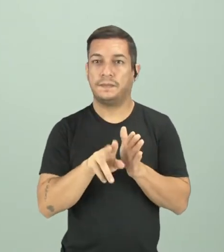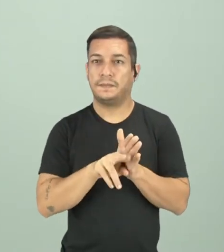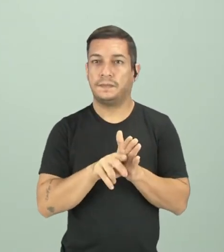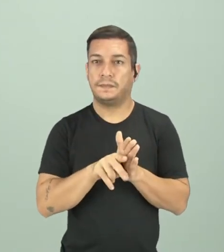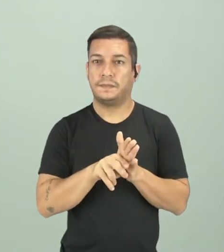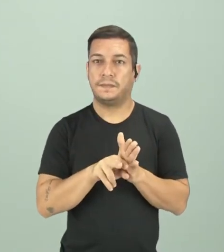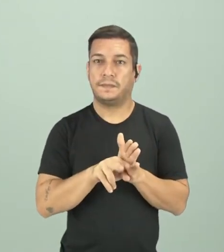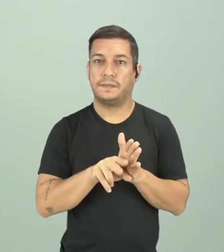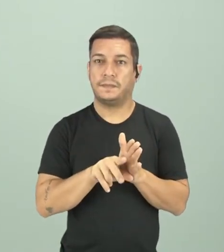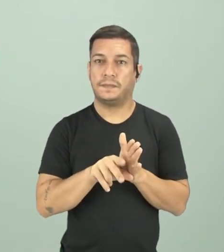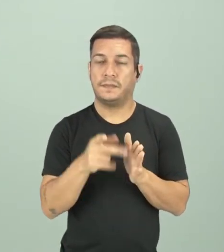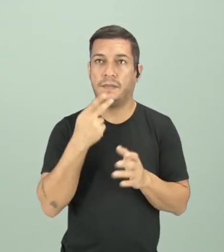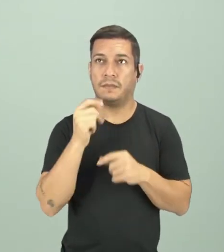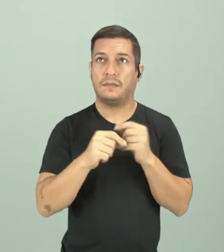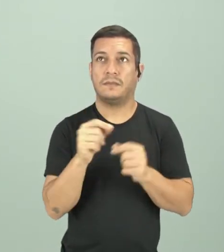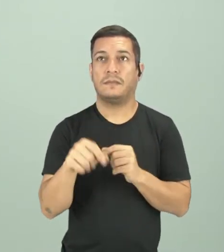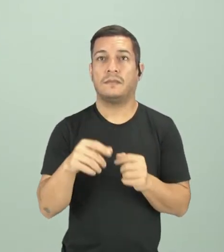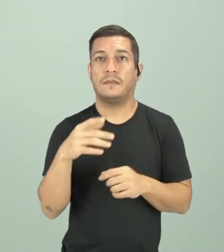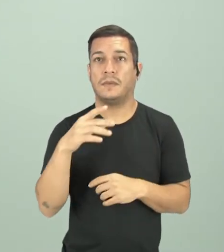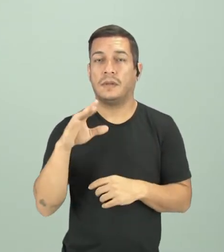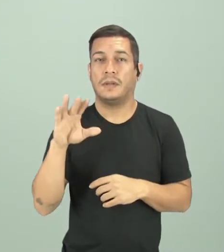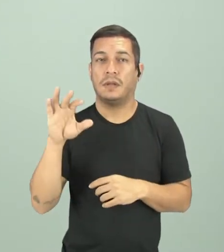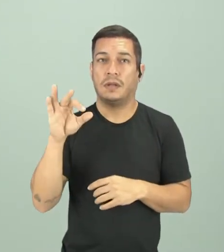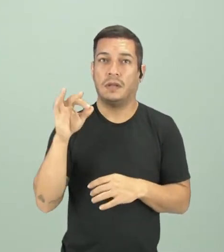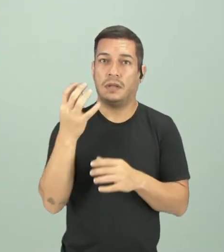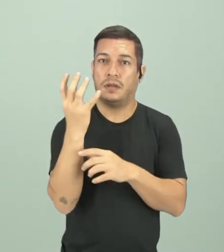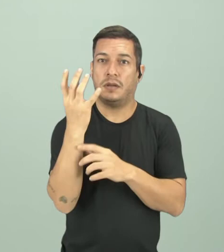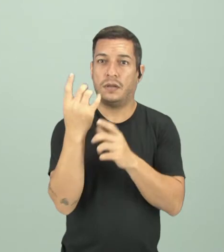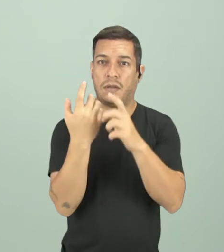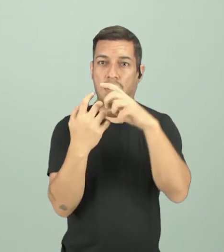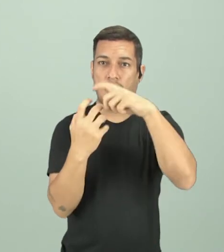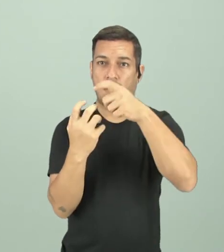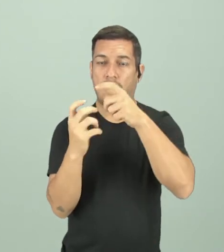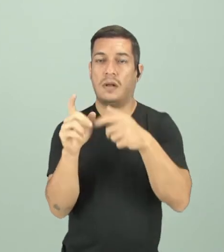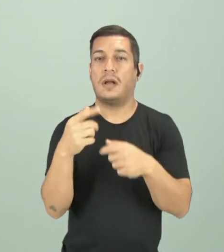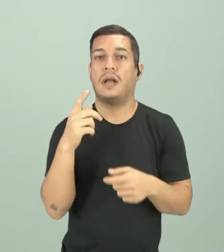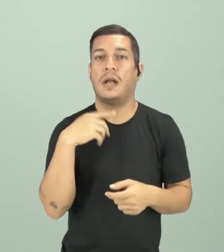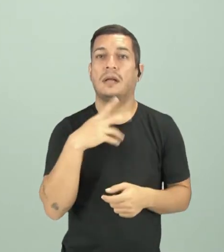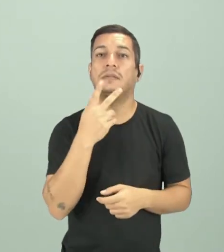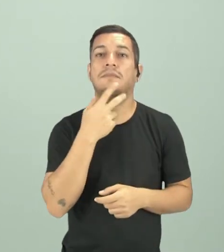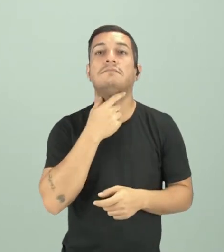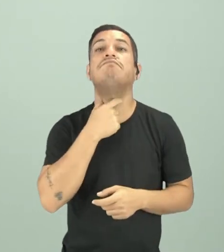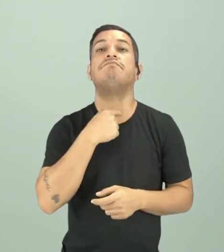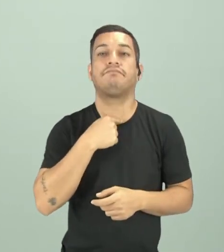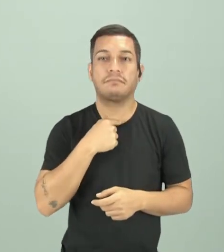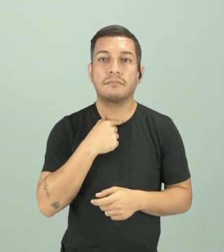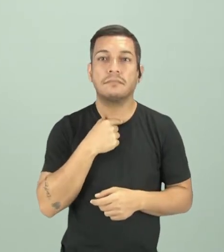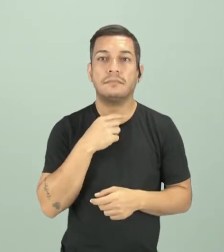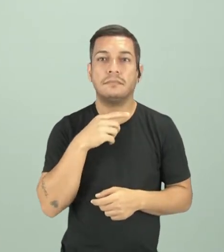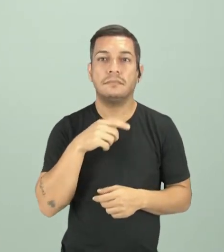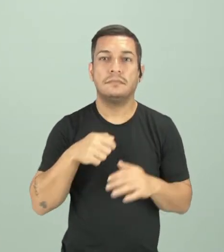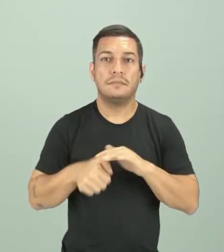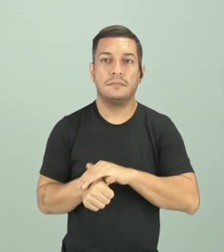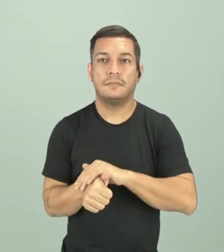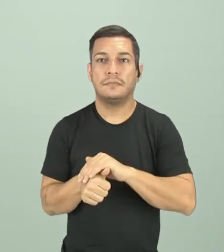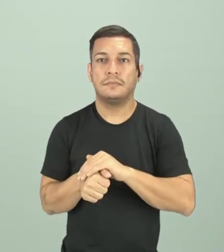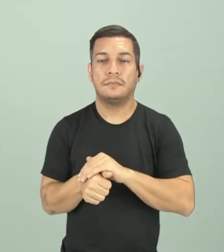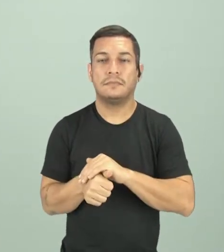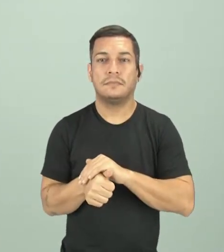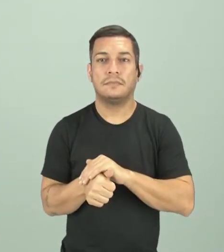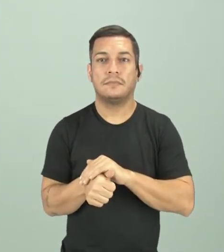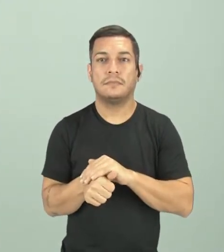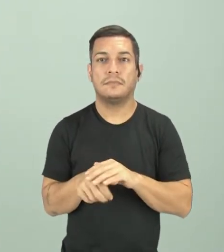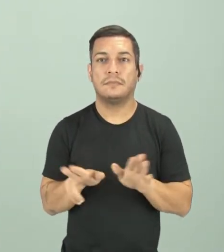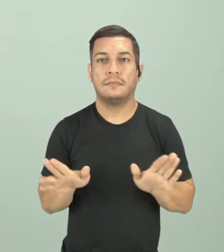de que aquele gargalhozinho, as tartaruguinhas, elas entram lá e ficam entaladas, e isso faz com que deforme, né,